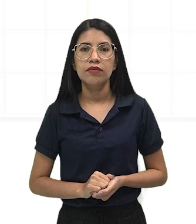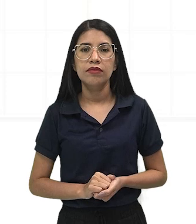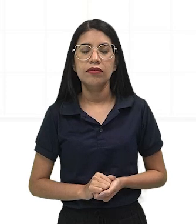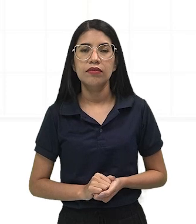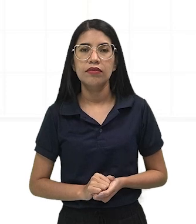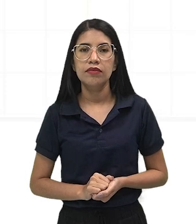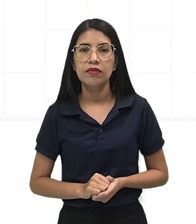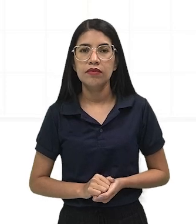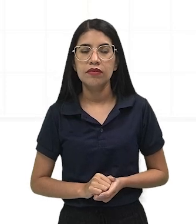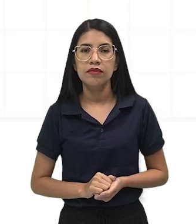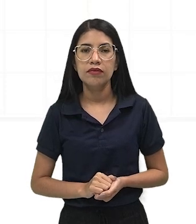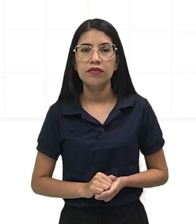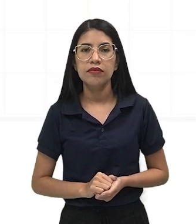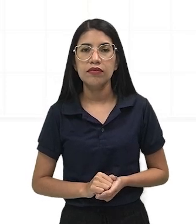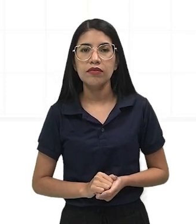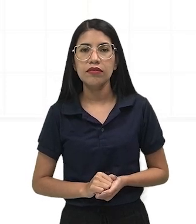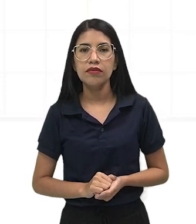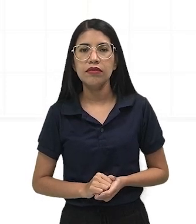E vocês sabem